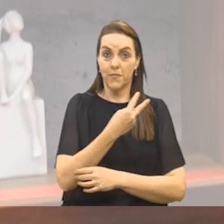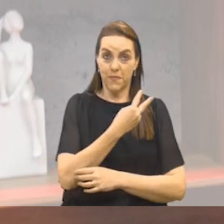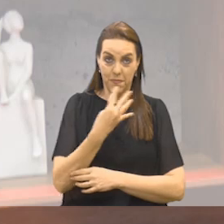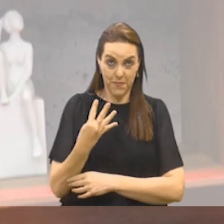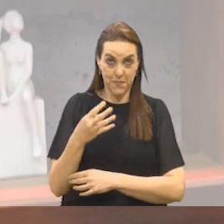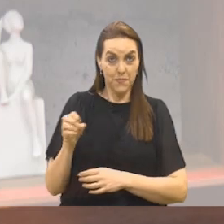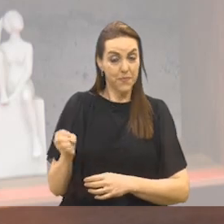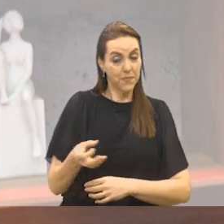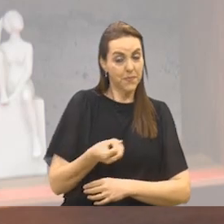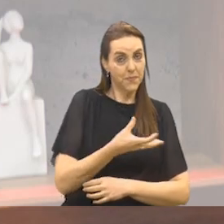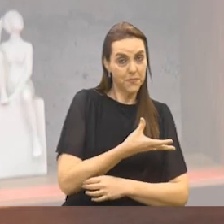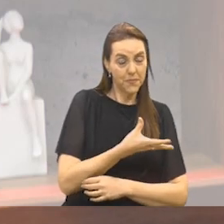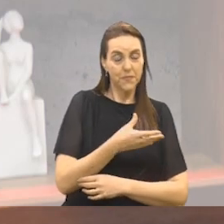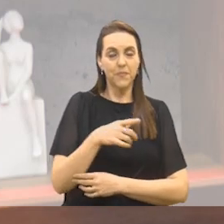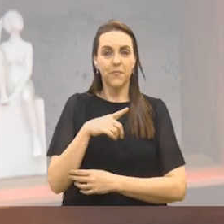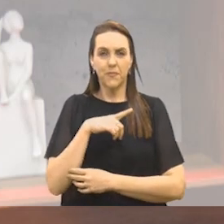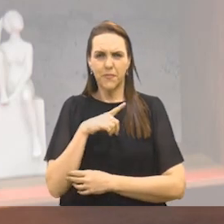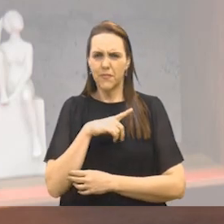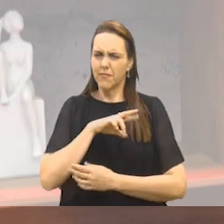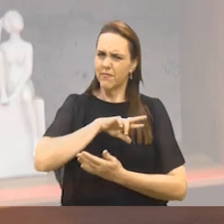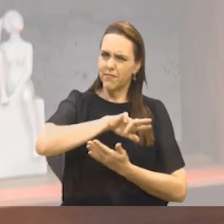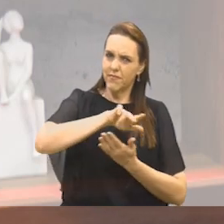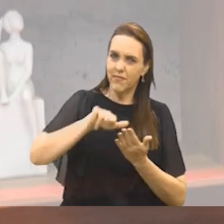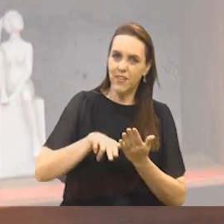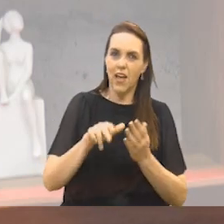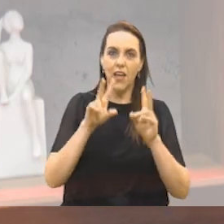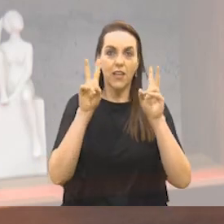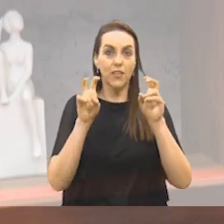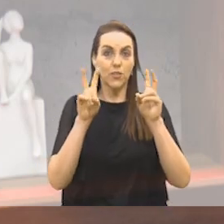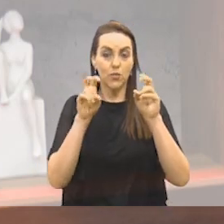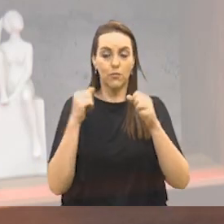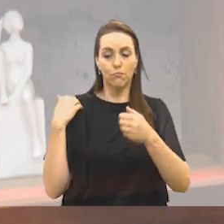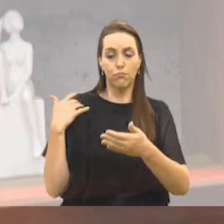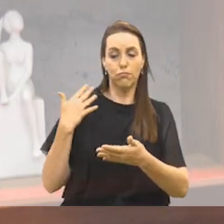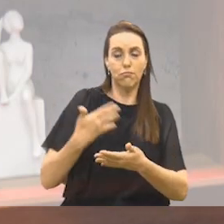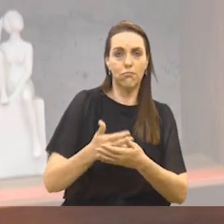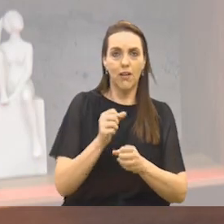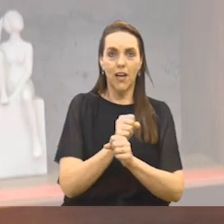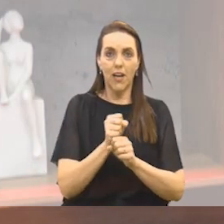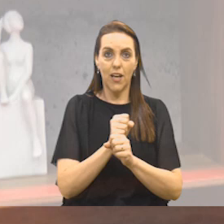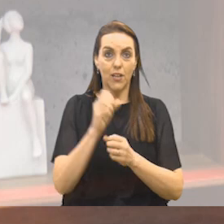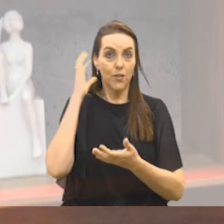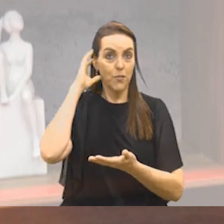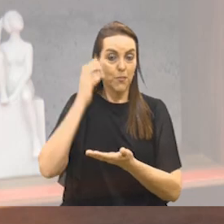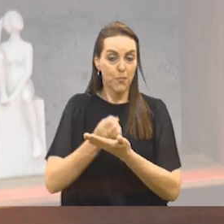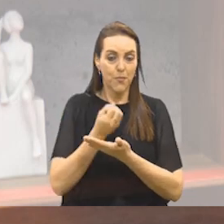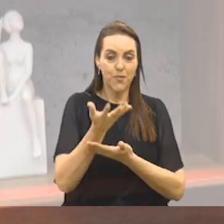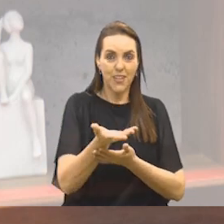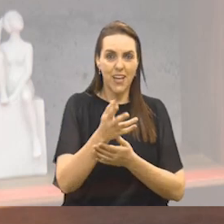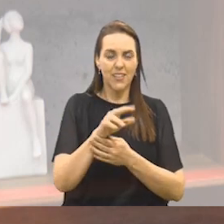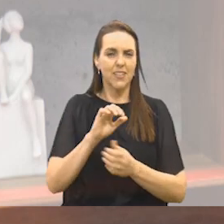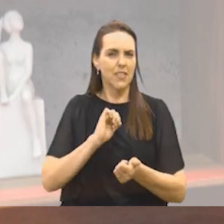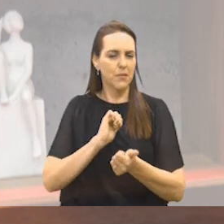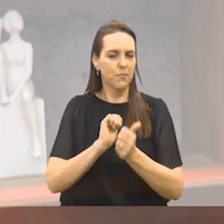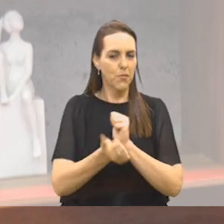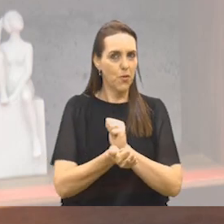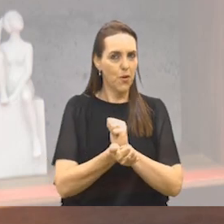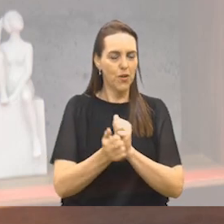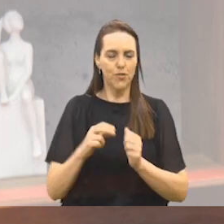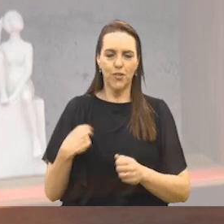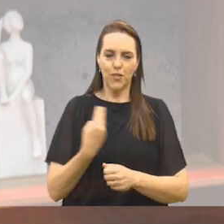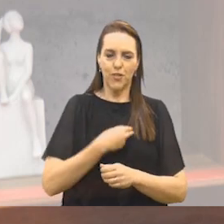Em 2024, nós inovamos e trouxemos diversos assuntos ao longo do ano no podcast,